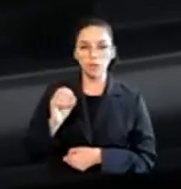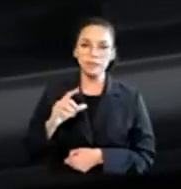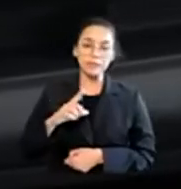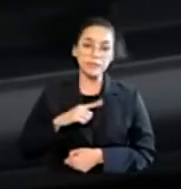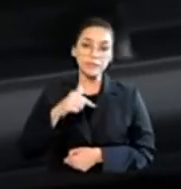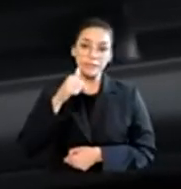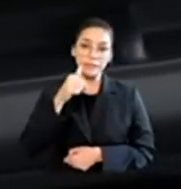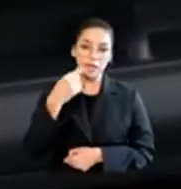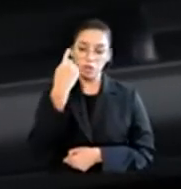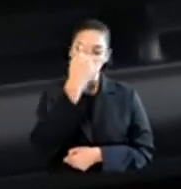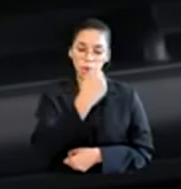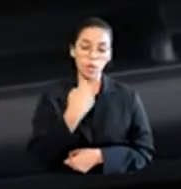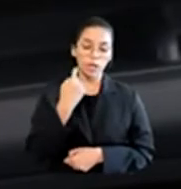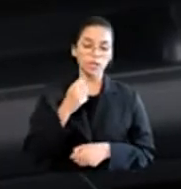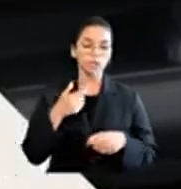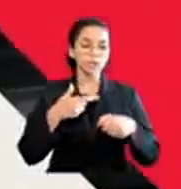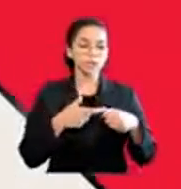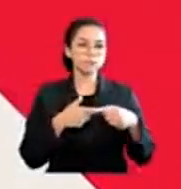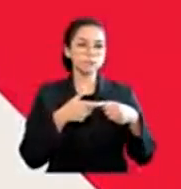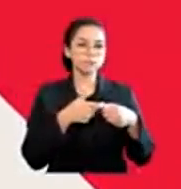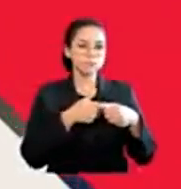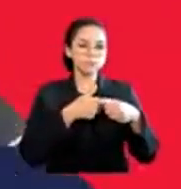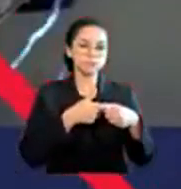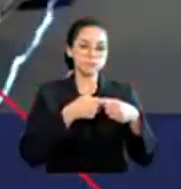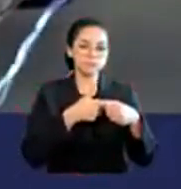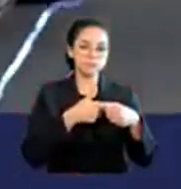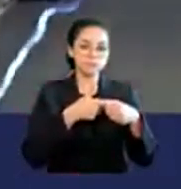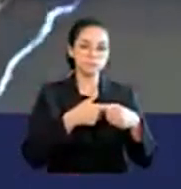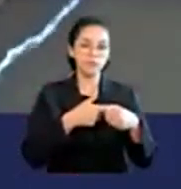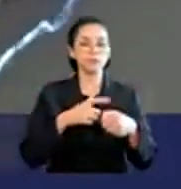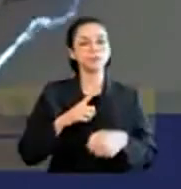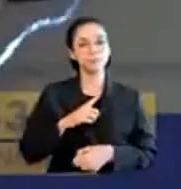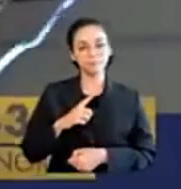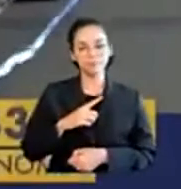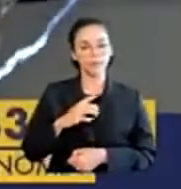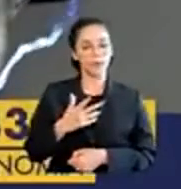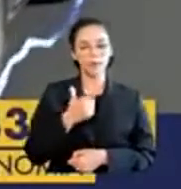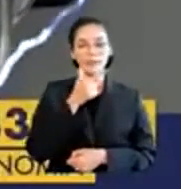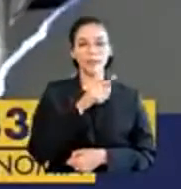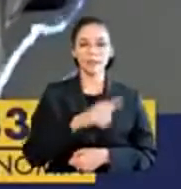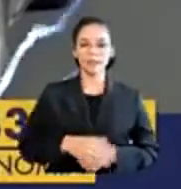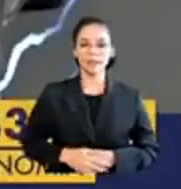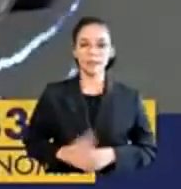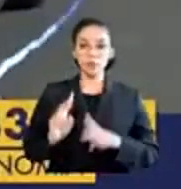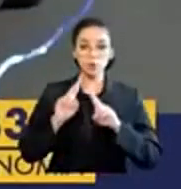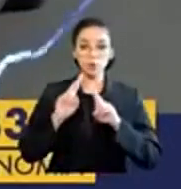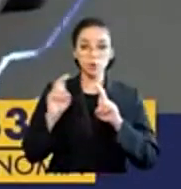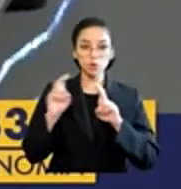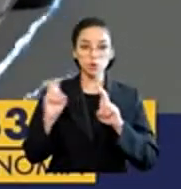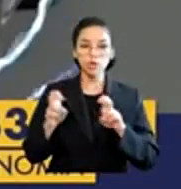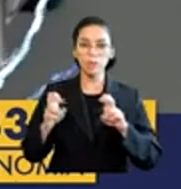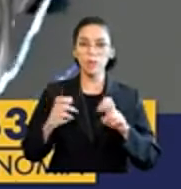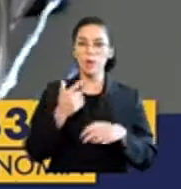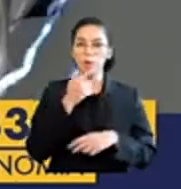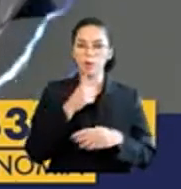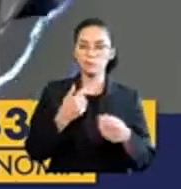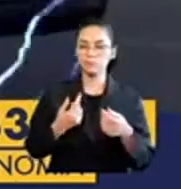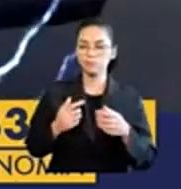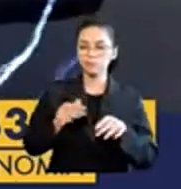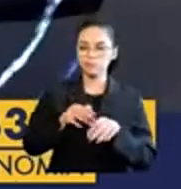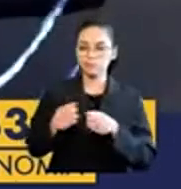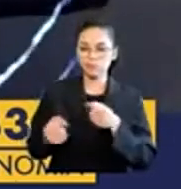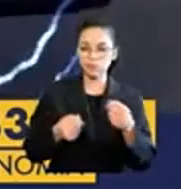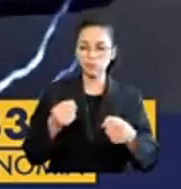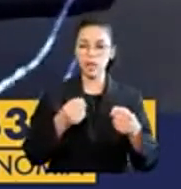capacidade volumétrica vencedoras da sua versão térmica. Com relação à performance, essa versão vem com um fantástico motor de 100 kW